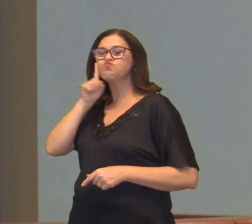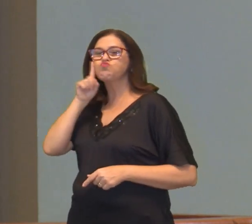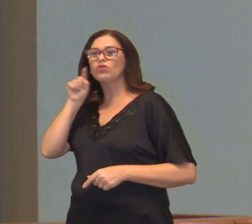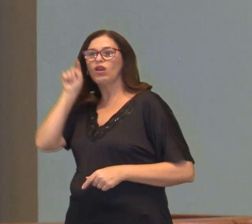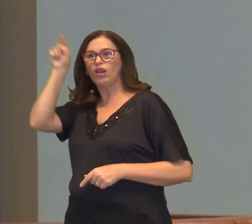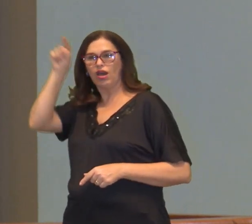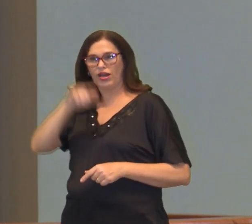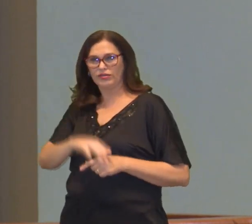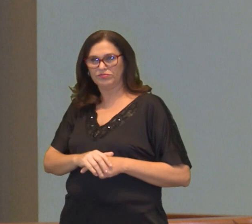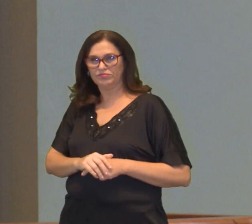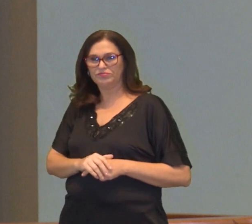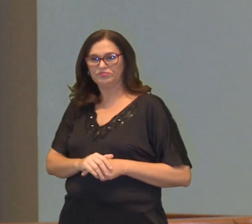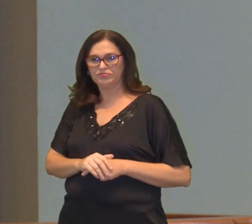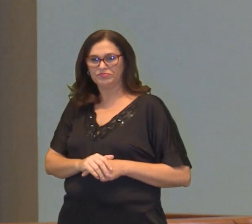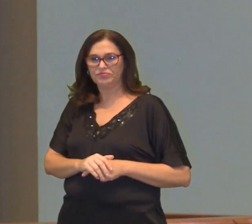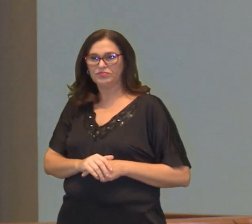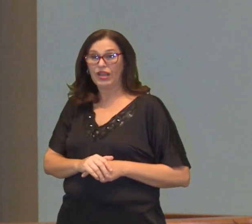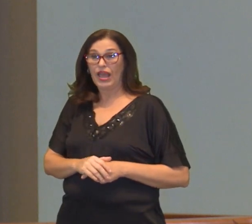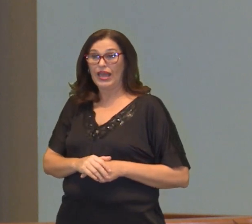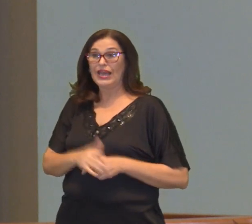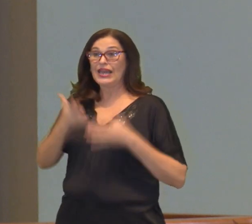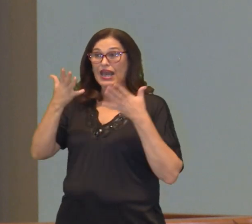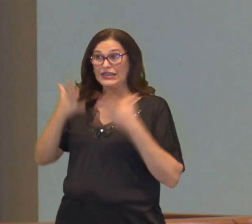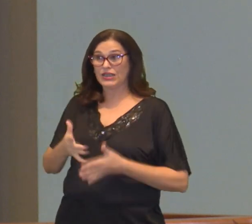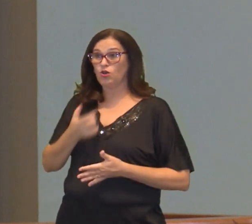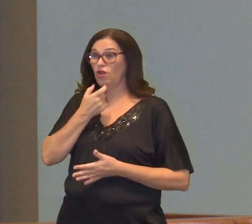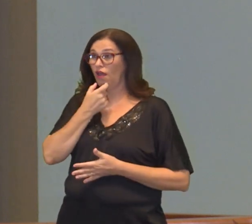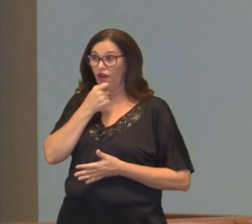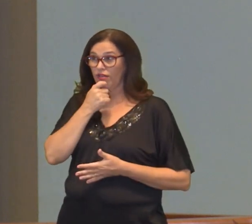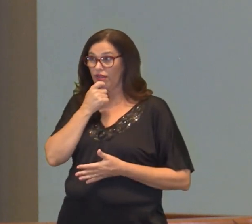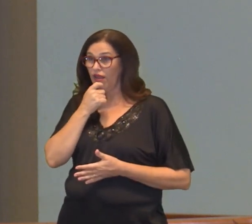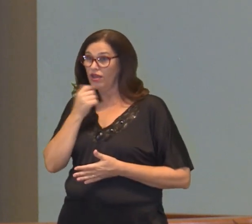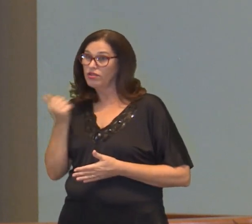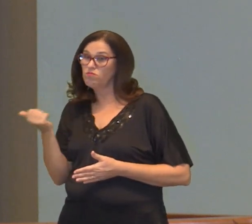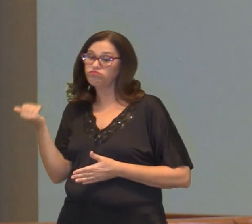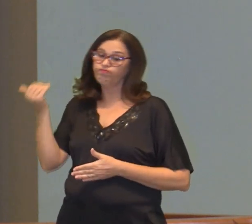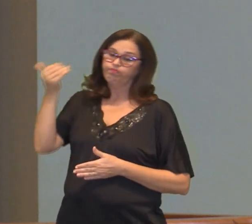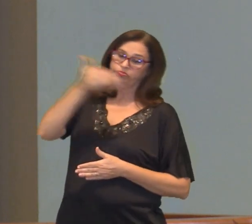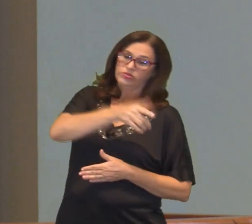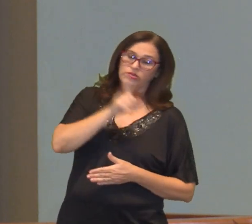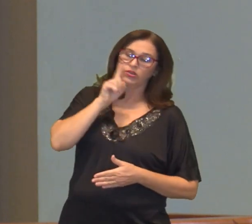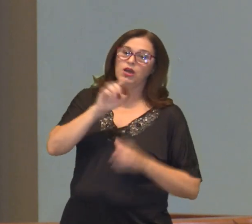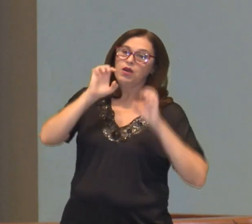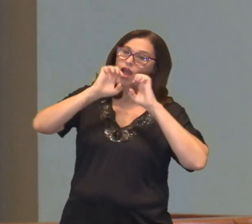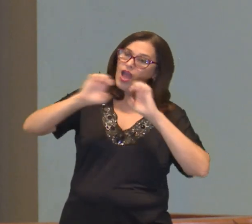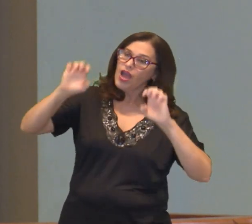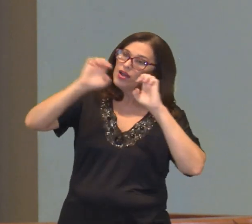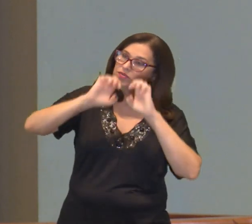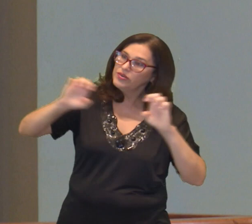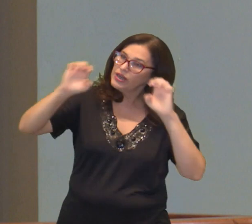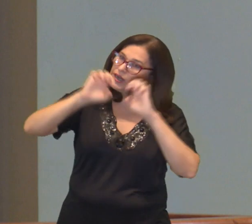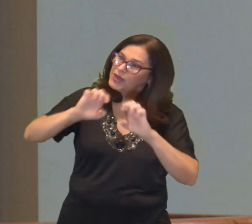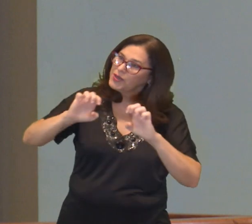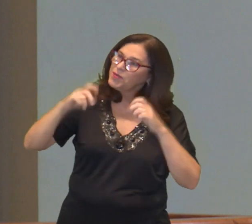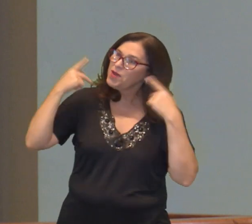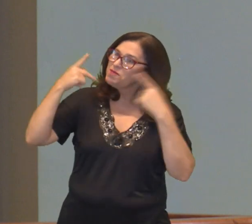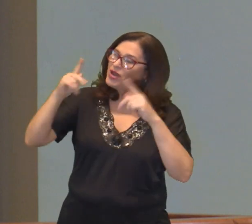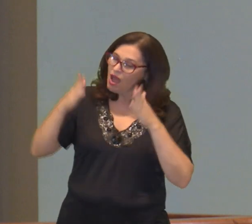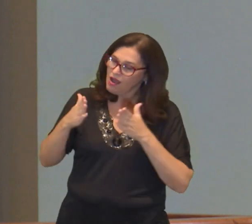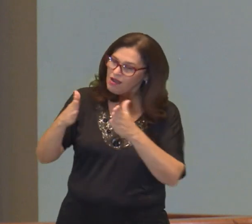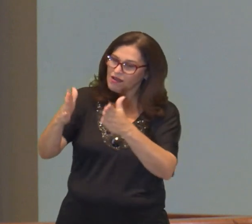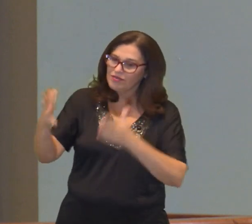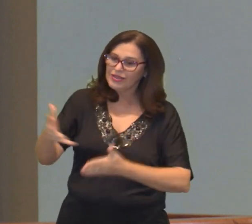do Atlântico. Ele nasceu na Inglaterra, para pregar, para evangelizar, para falar do caminho